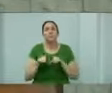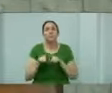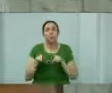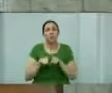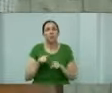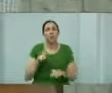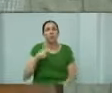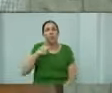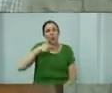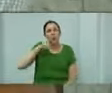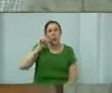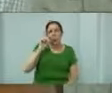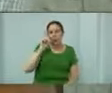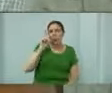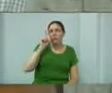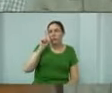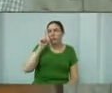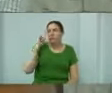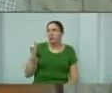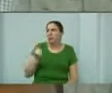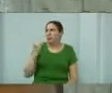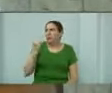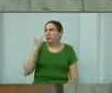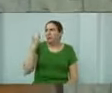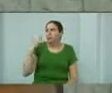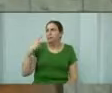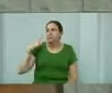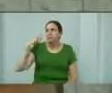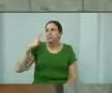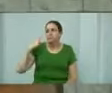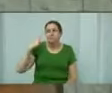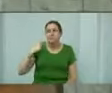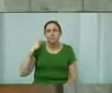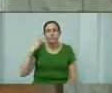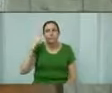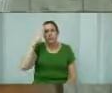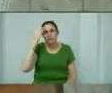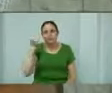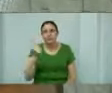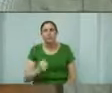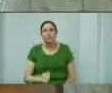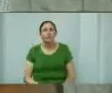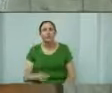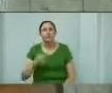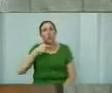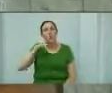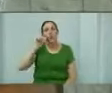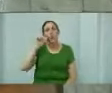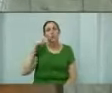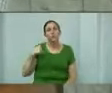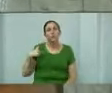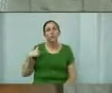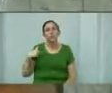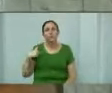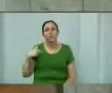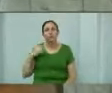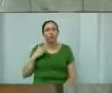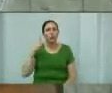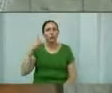ontem, aqui é importante, vereadores, vereadores que estão na atual legislatura e também os próximos. Ontem eu estive no Ministério Público,